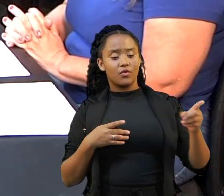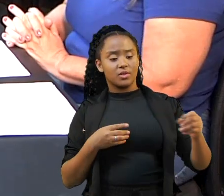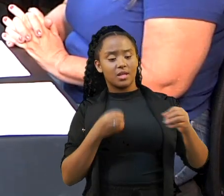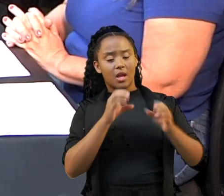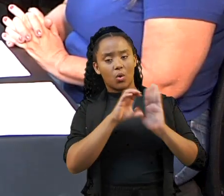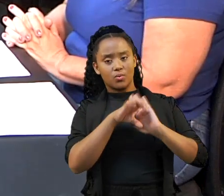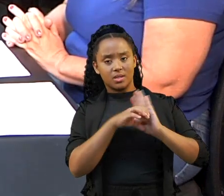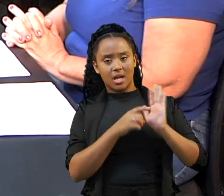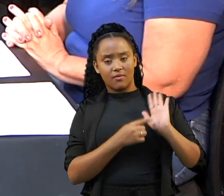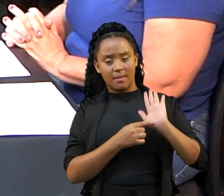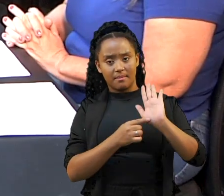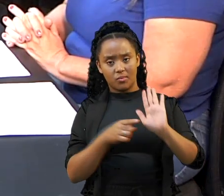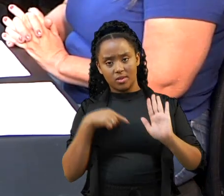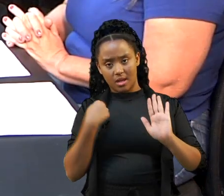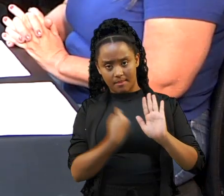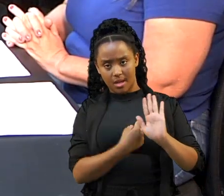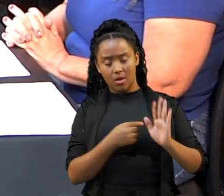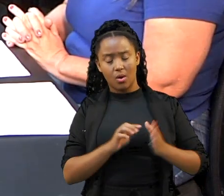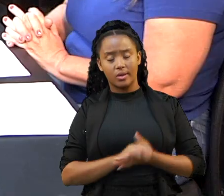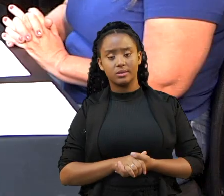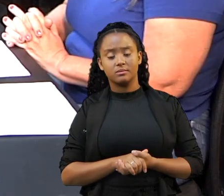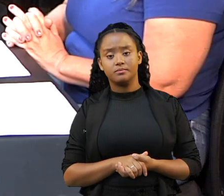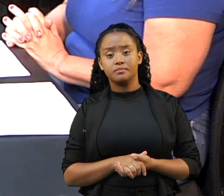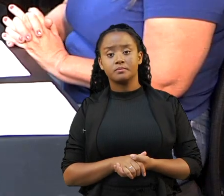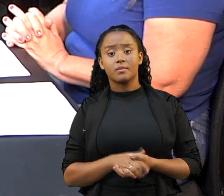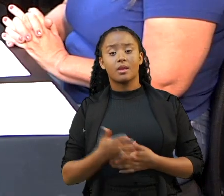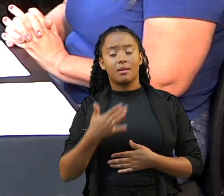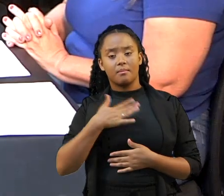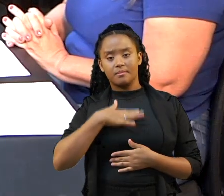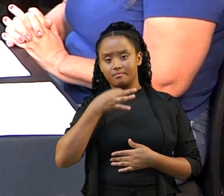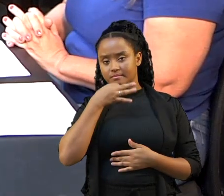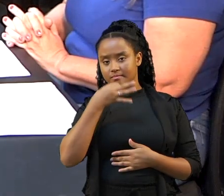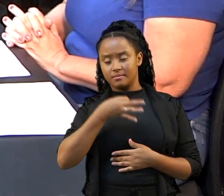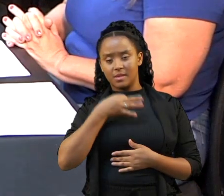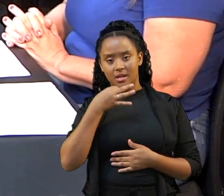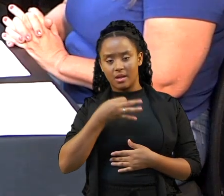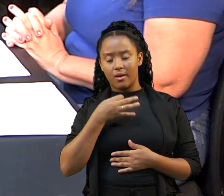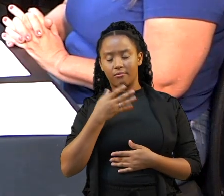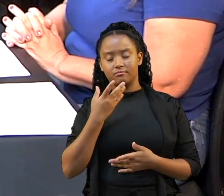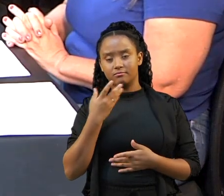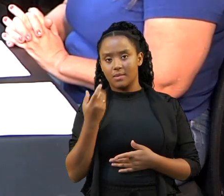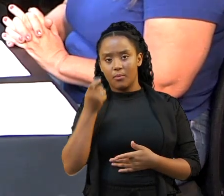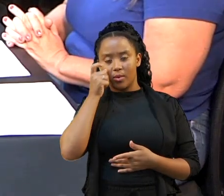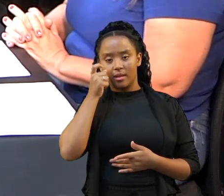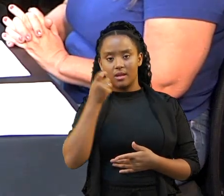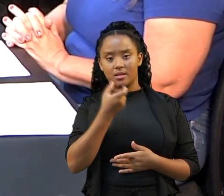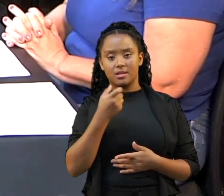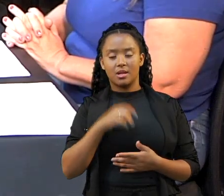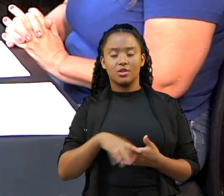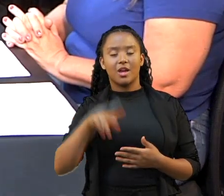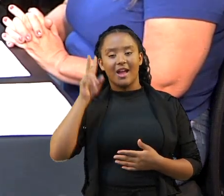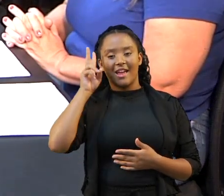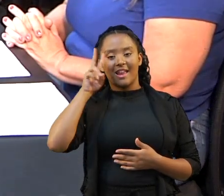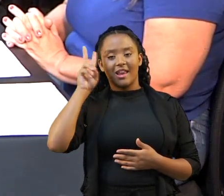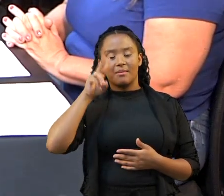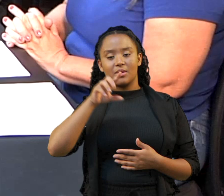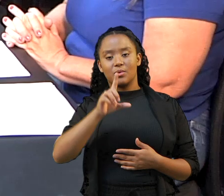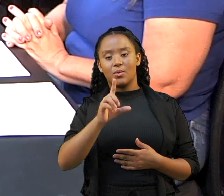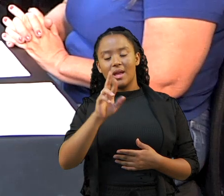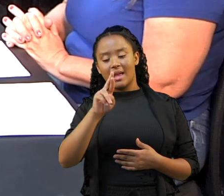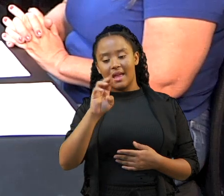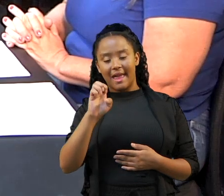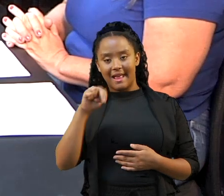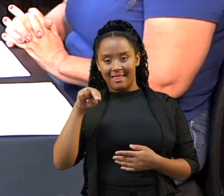trazer para a gente um conceito, né? Que eu acho interessante, aí a gente volta lá no René Descartes, né? Que ele